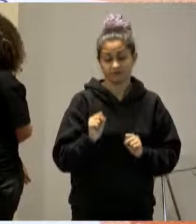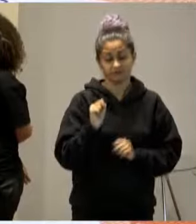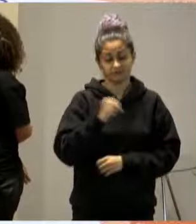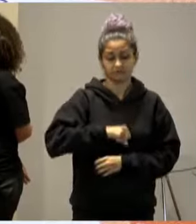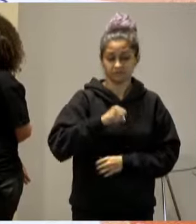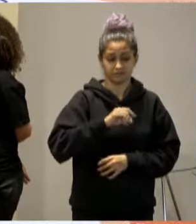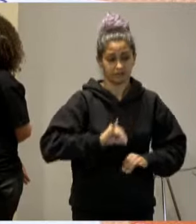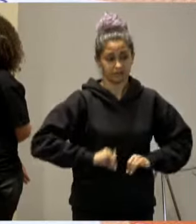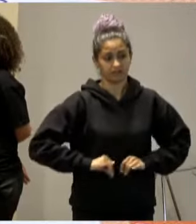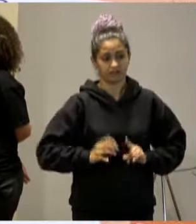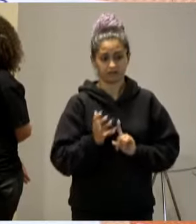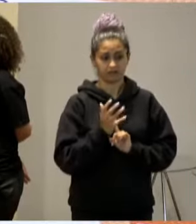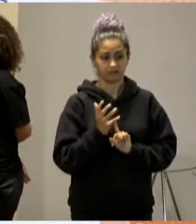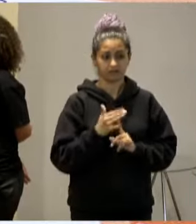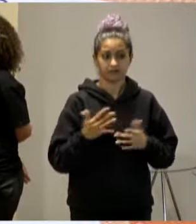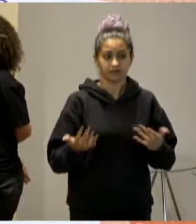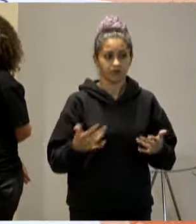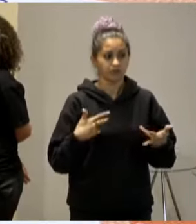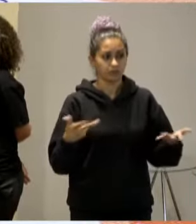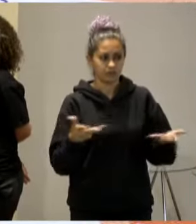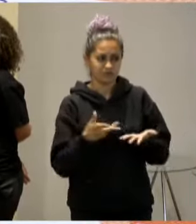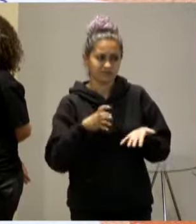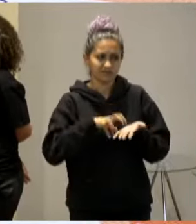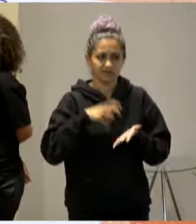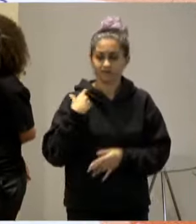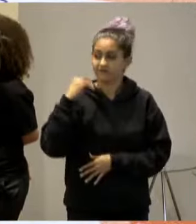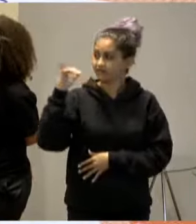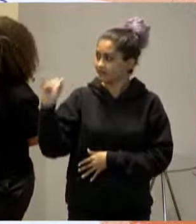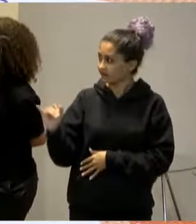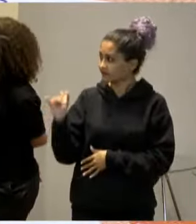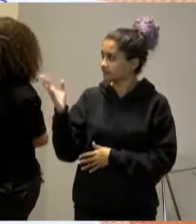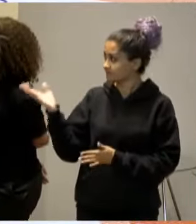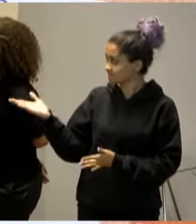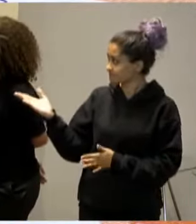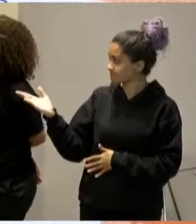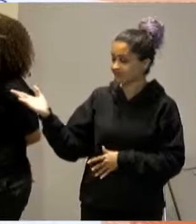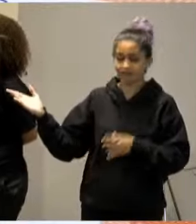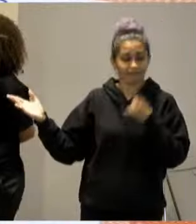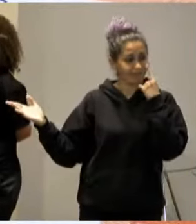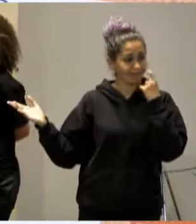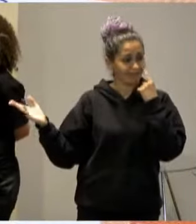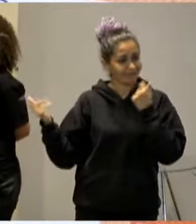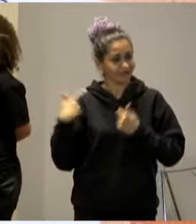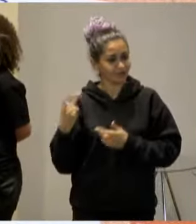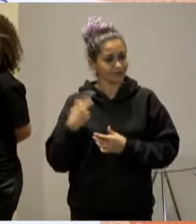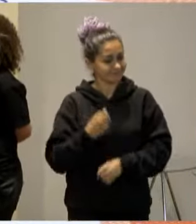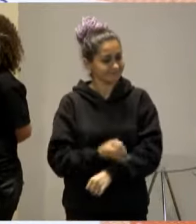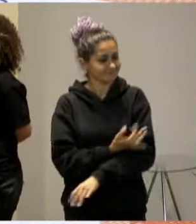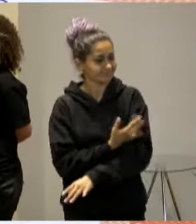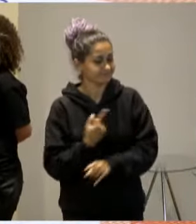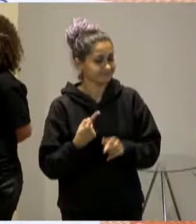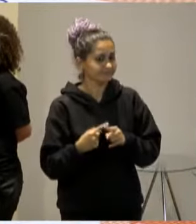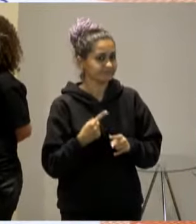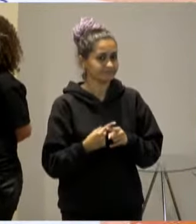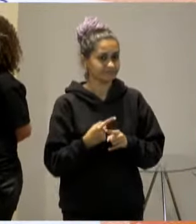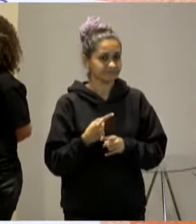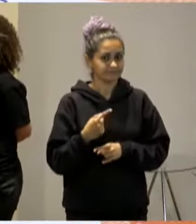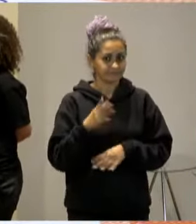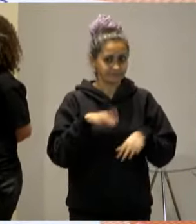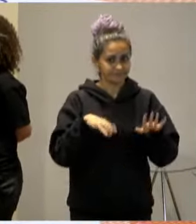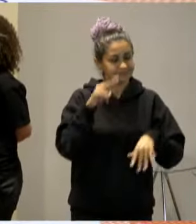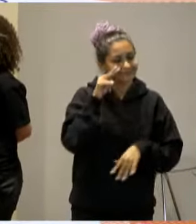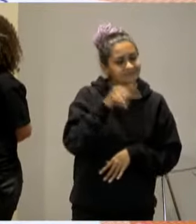E quando eu, hoje de manhã, eu dizia para a Nayuse, né, Nayuse, tu deve estar... Estava chorando eu e ela ali. Porque quando a gente vê uma menina